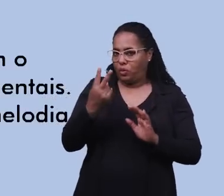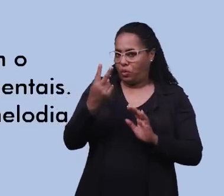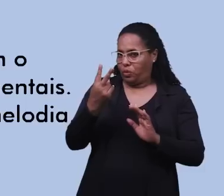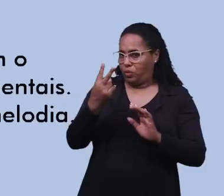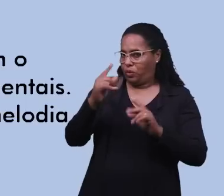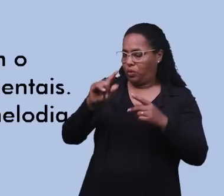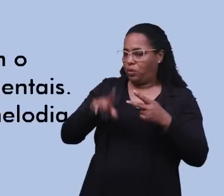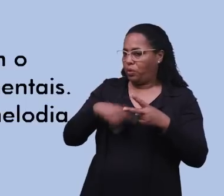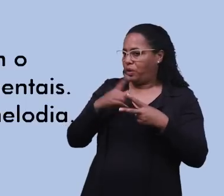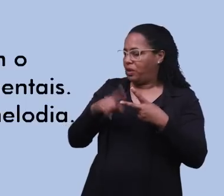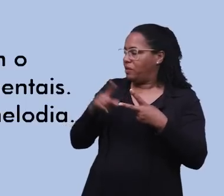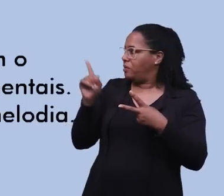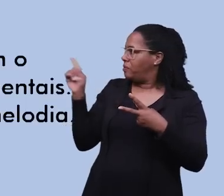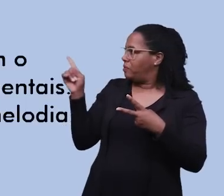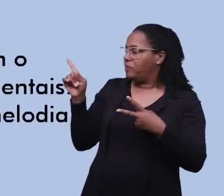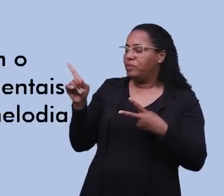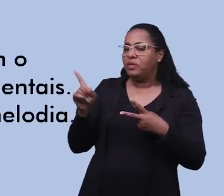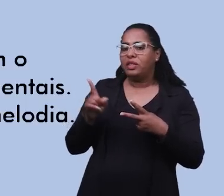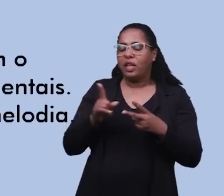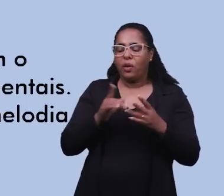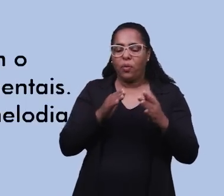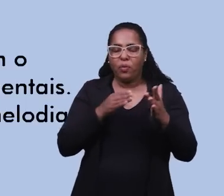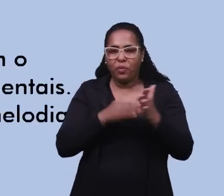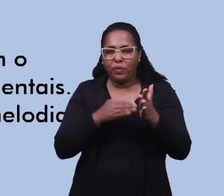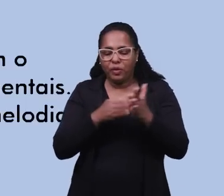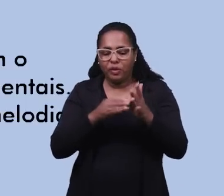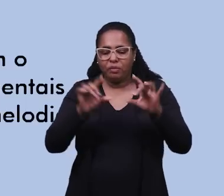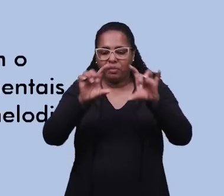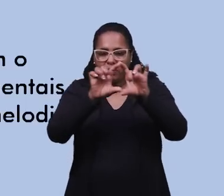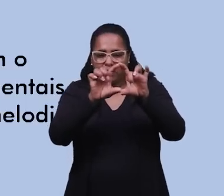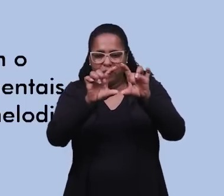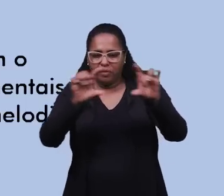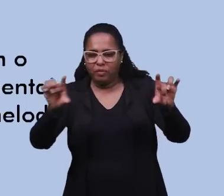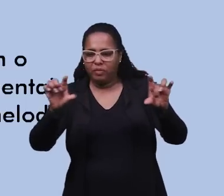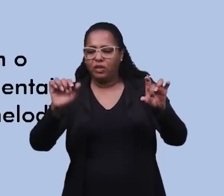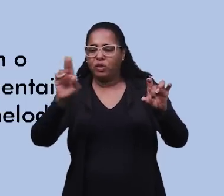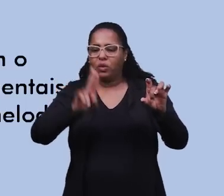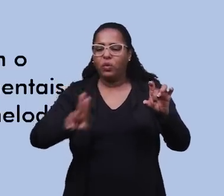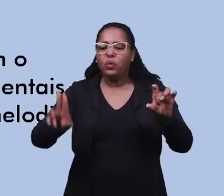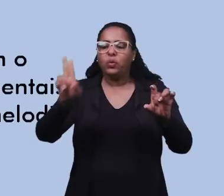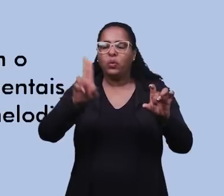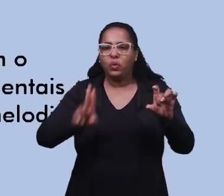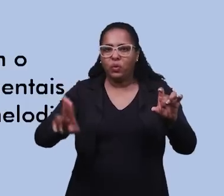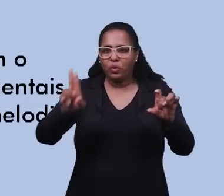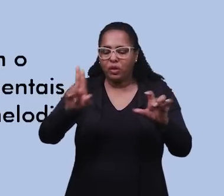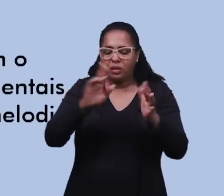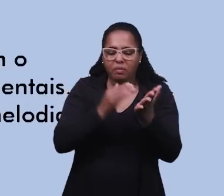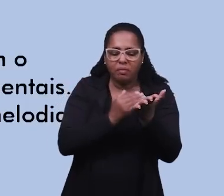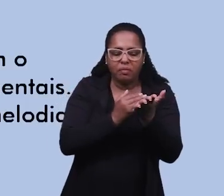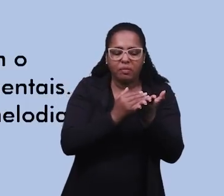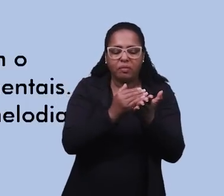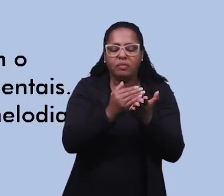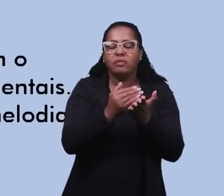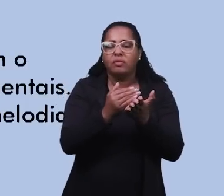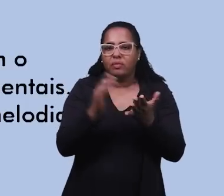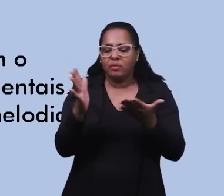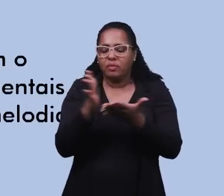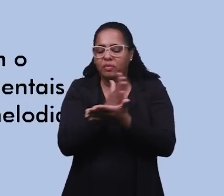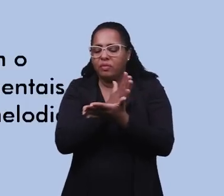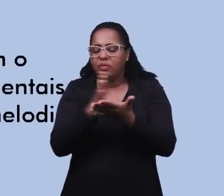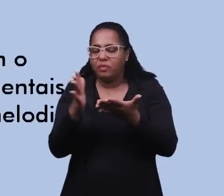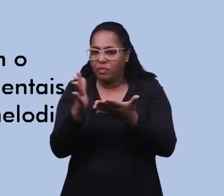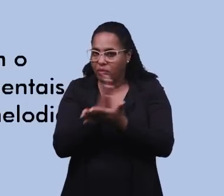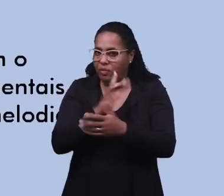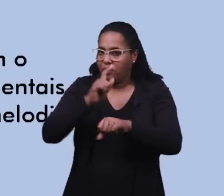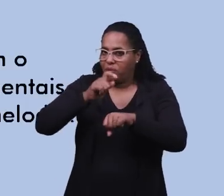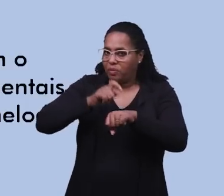chaves que delimitam o trecho que deve ser usado como introdução e, em